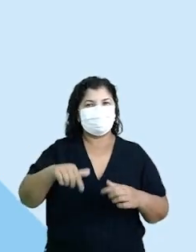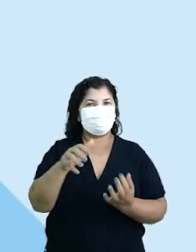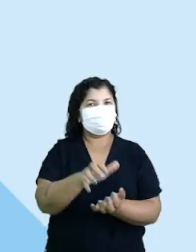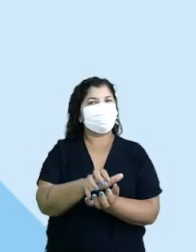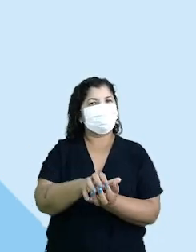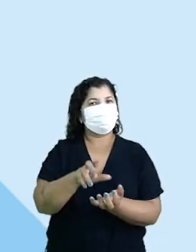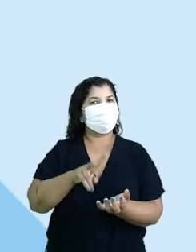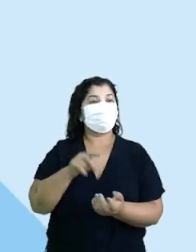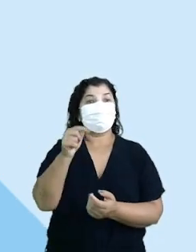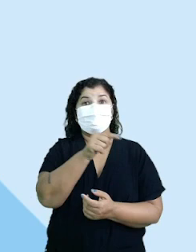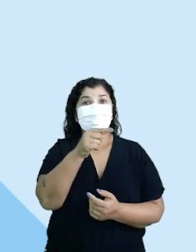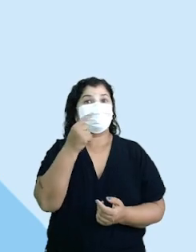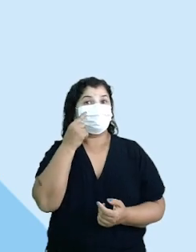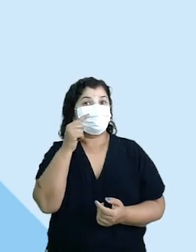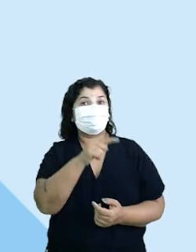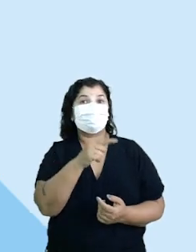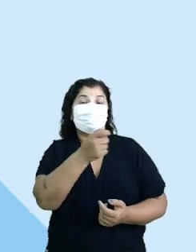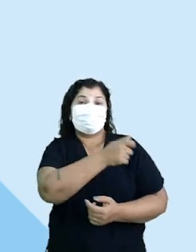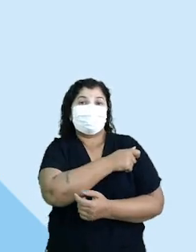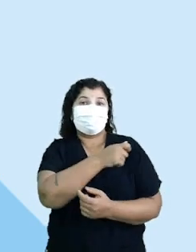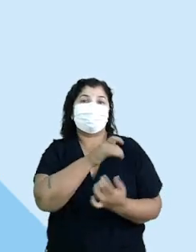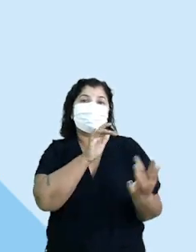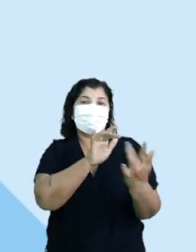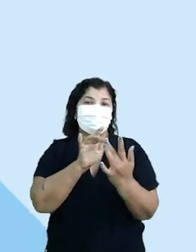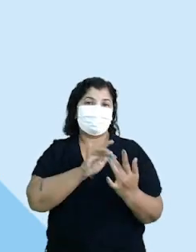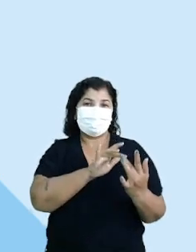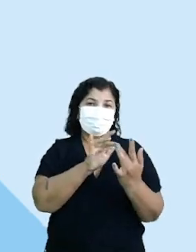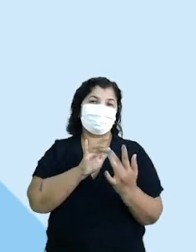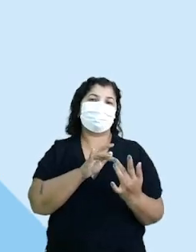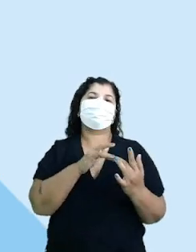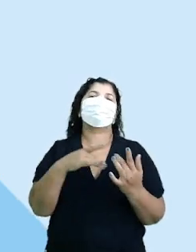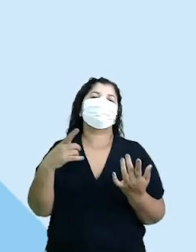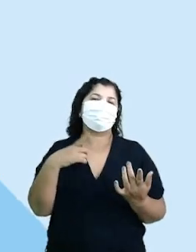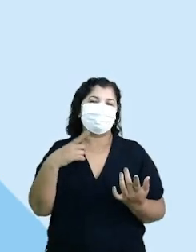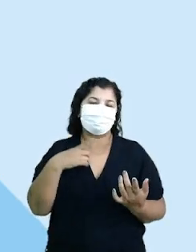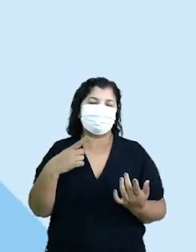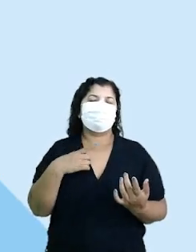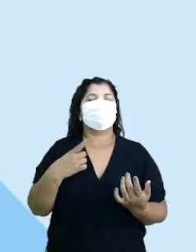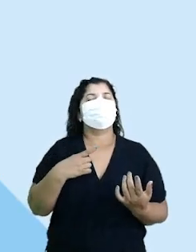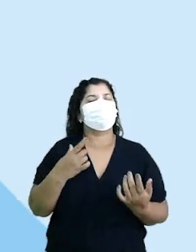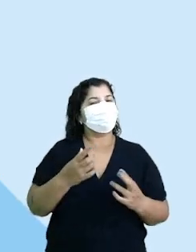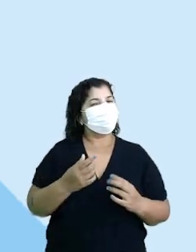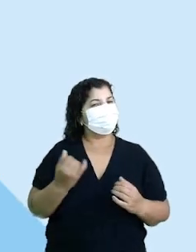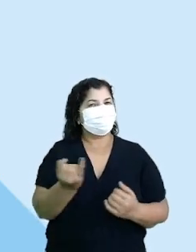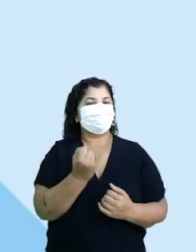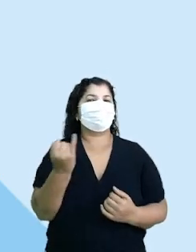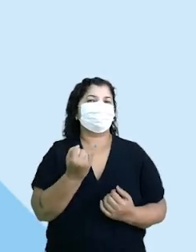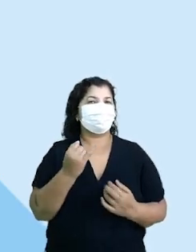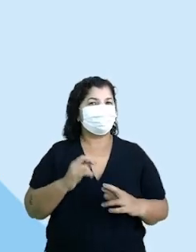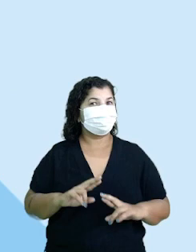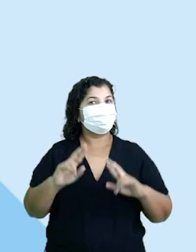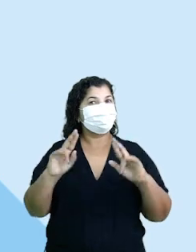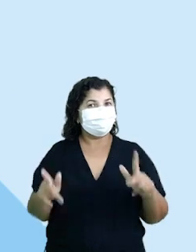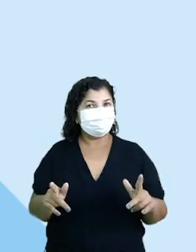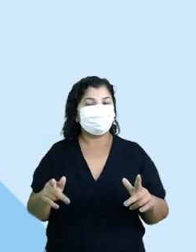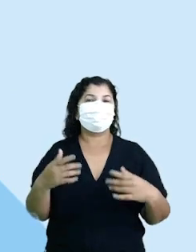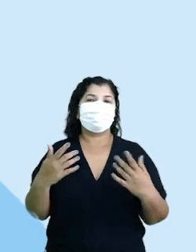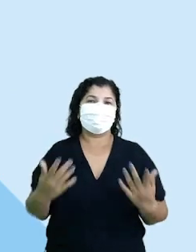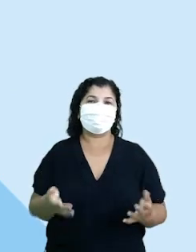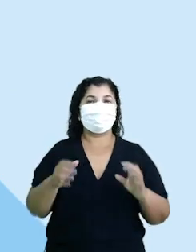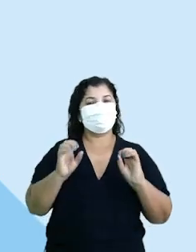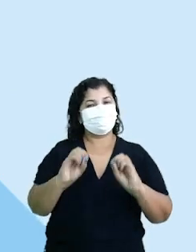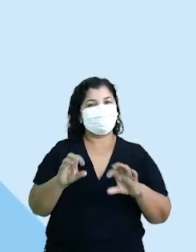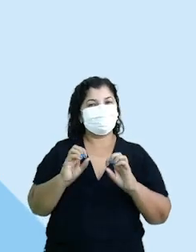é lá com os meus alunos, no contato pessoal, onde a gente faz toda a diferença no ensino e